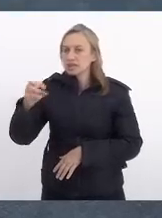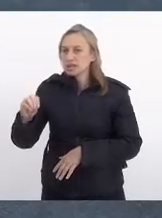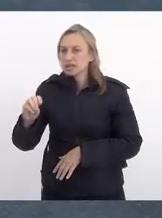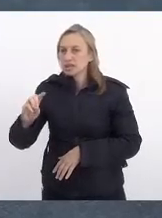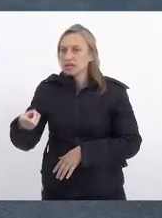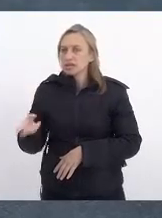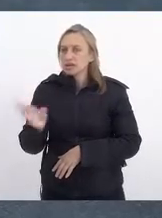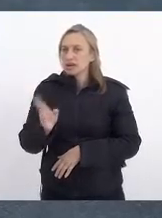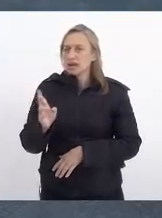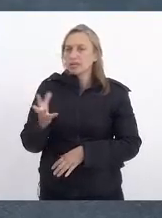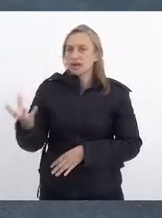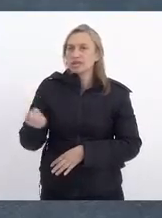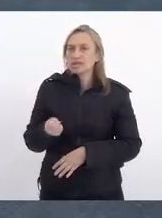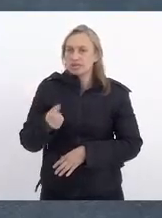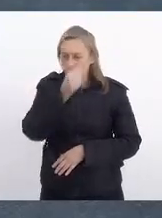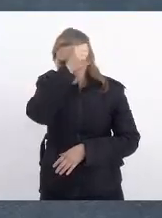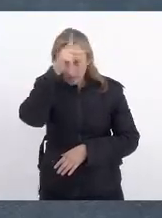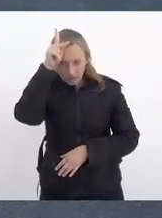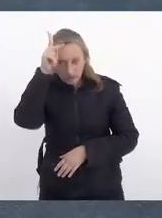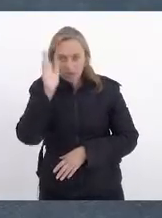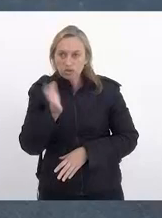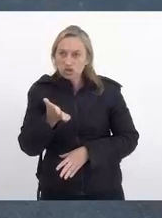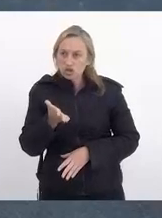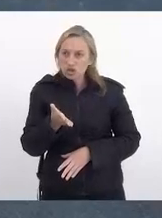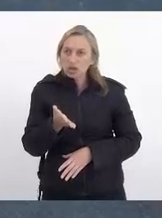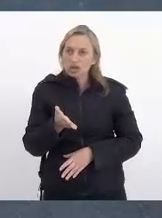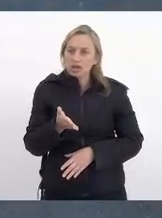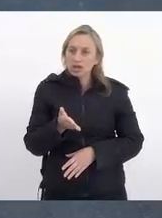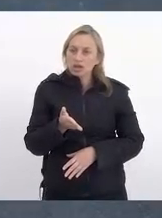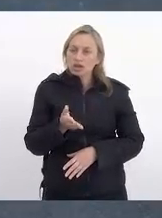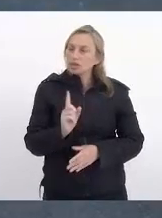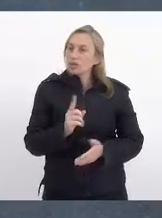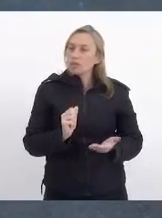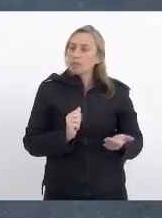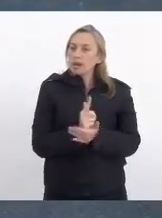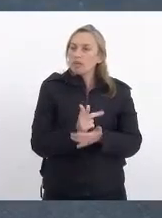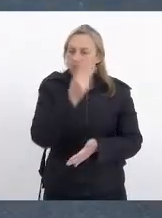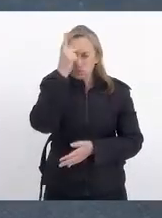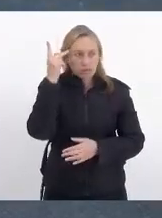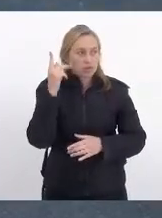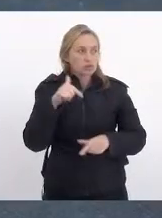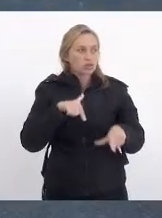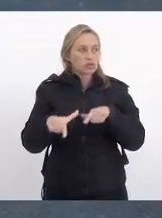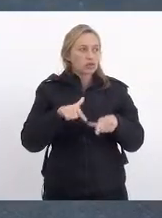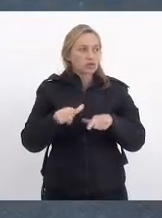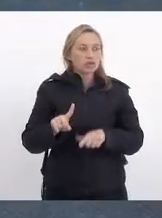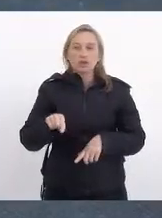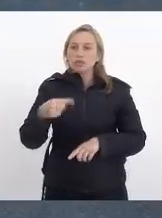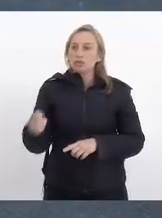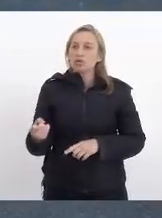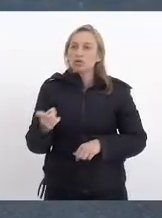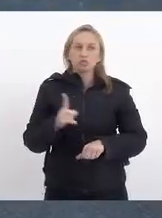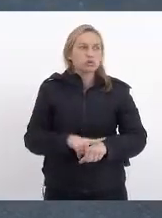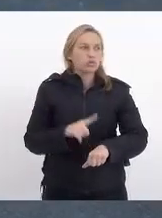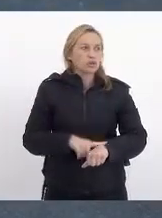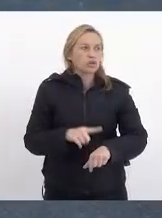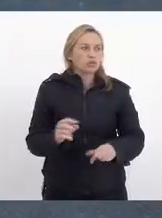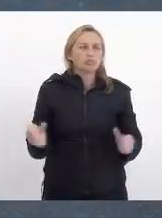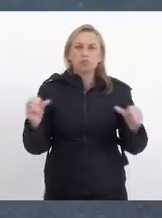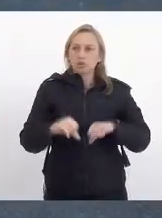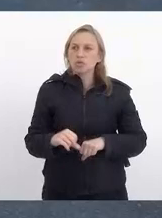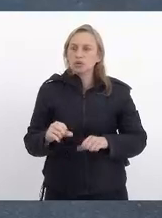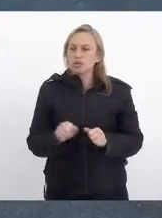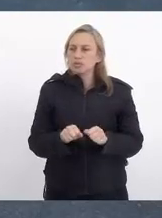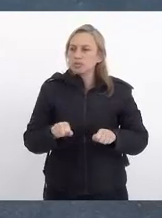e a prefeitura já saiu da última vez dando calote nesse trabalhadores após enfrentamento do momento do pior